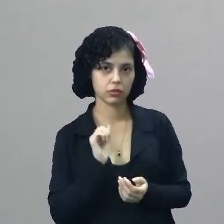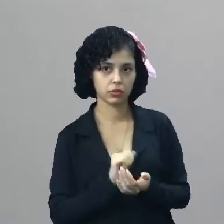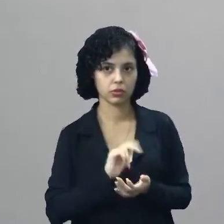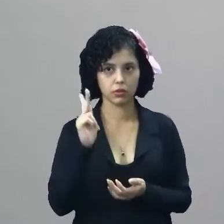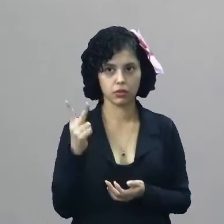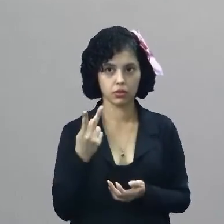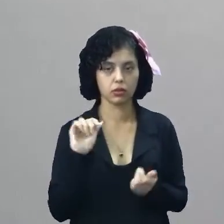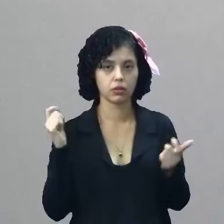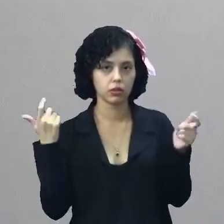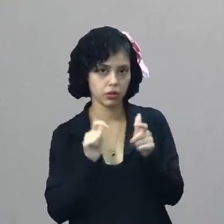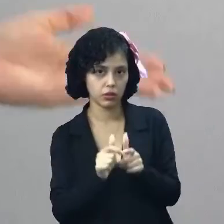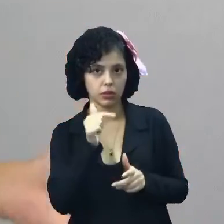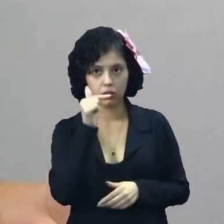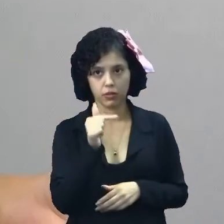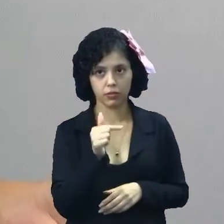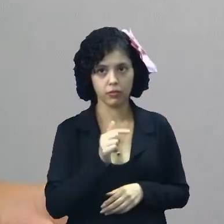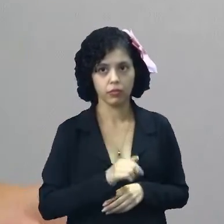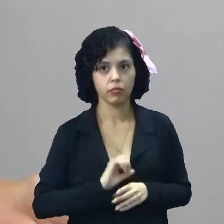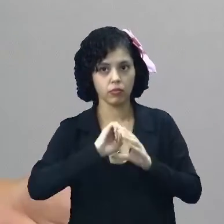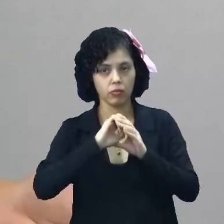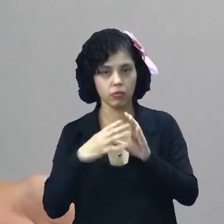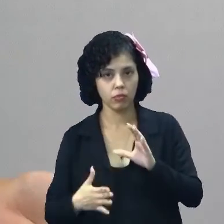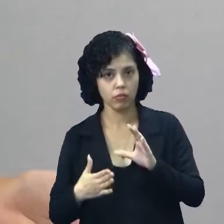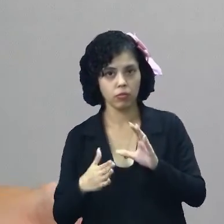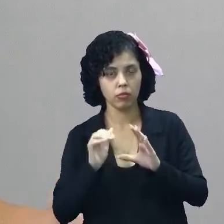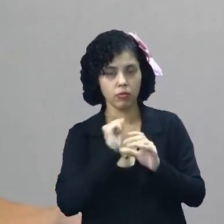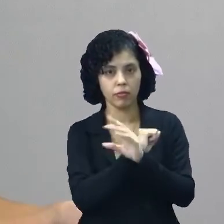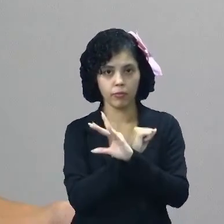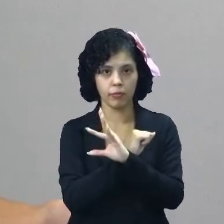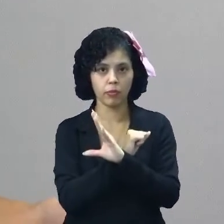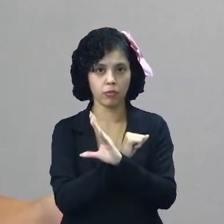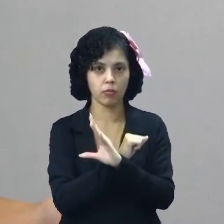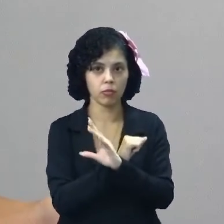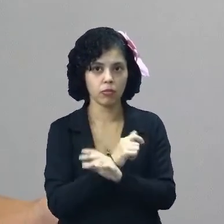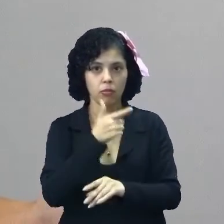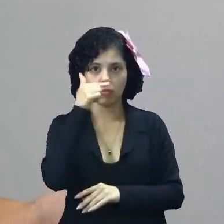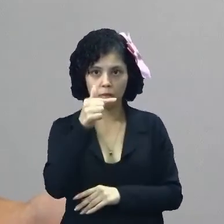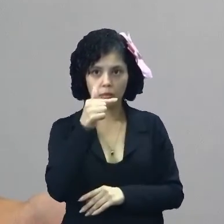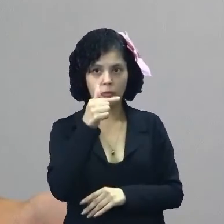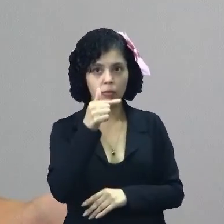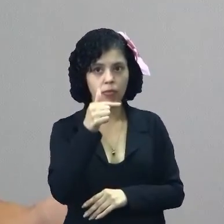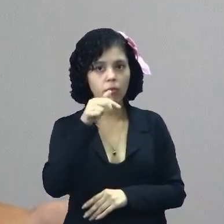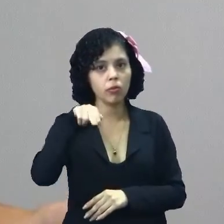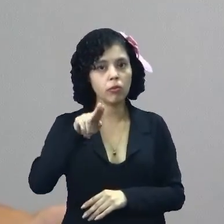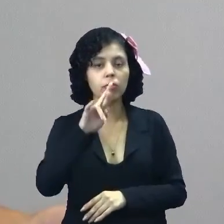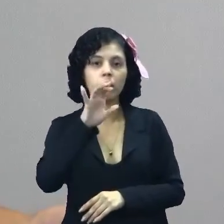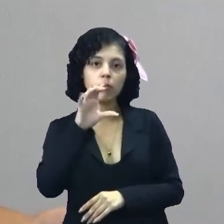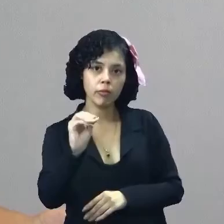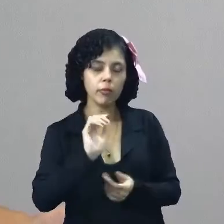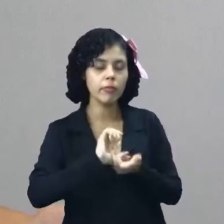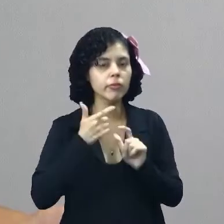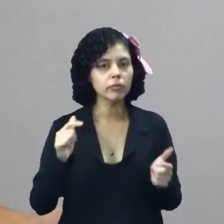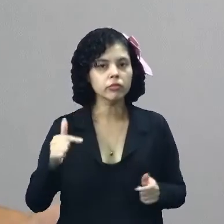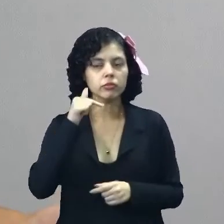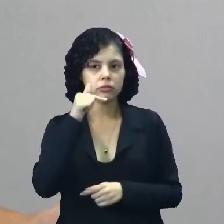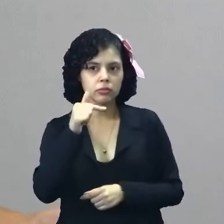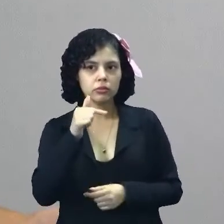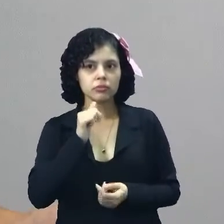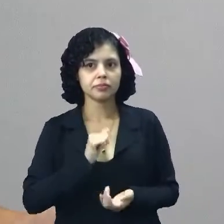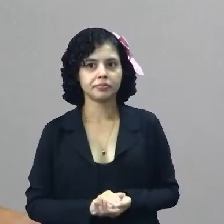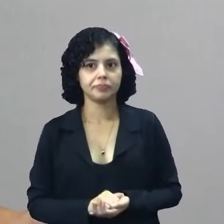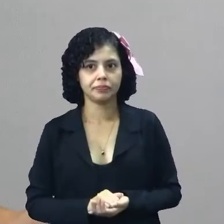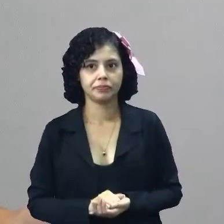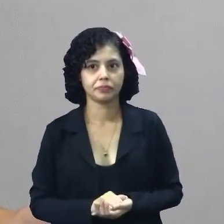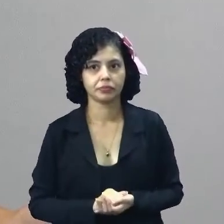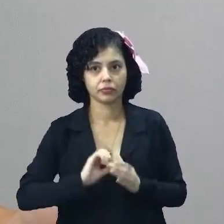o pH for menor do que 7, se caracteriza como ácido. Se o pH for 7, vai ser neutro. E se for maior do que 7,